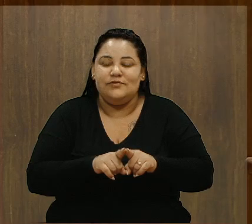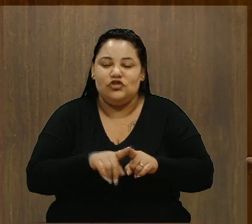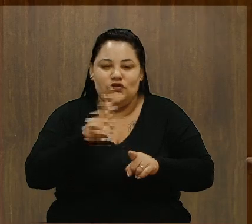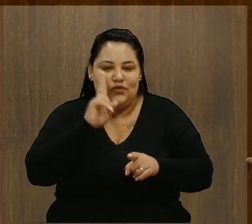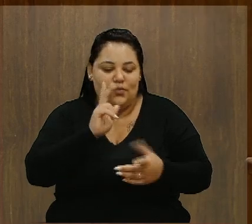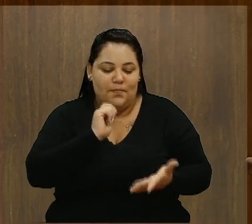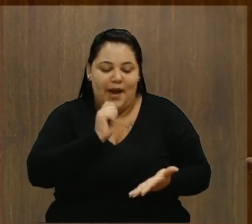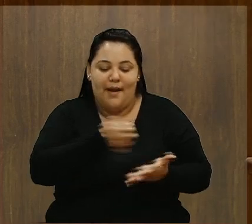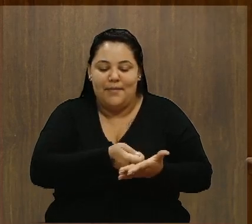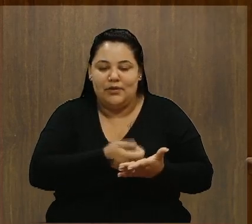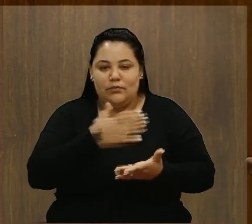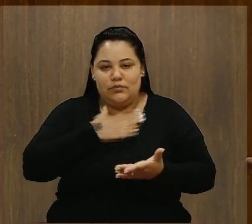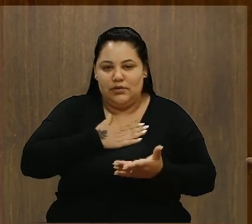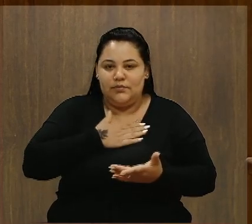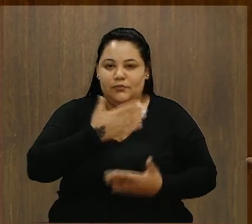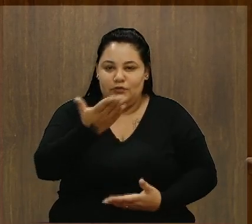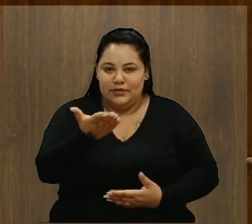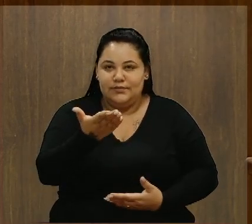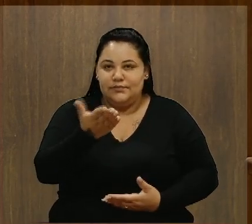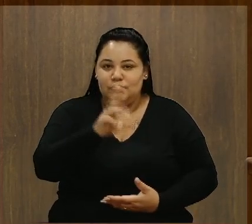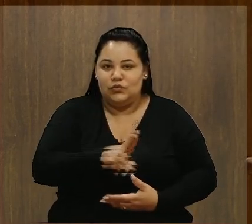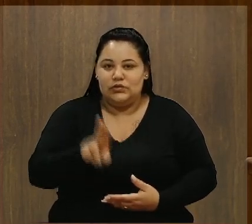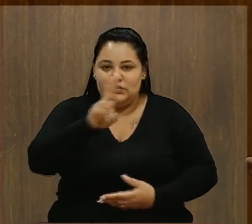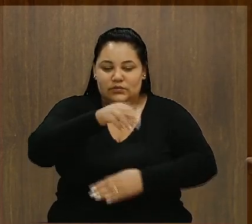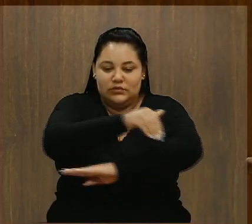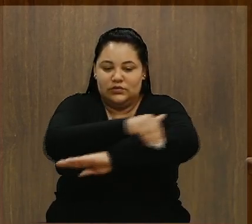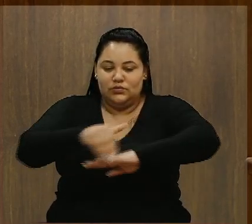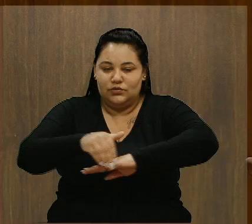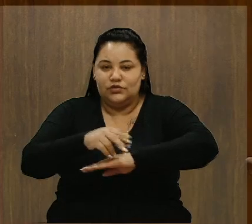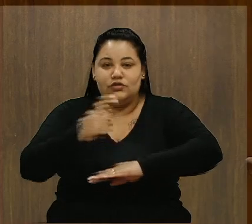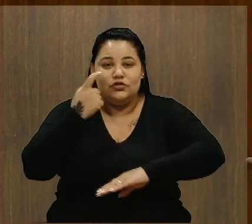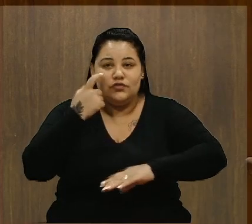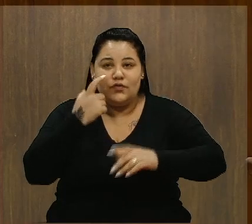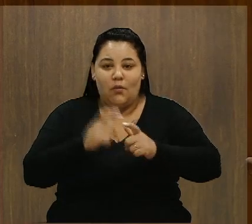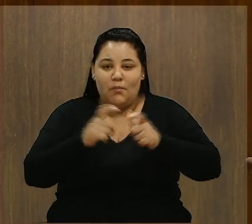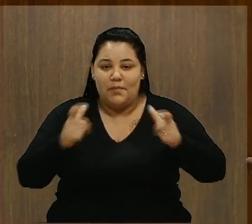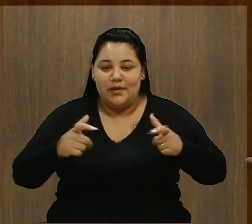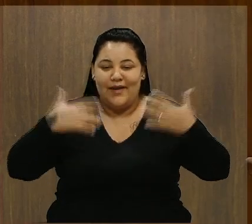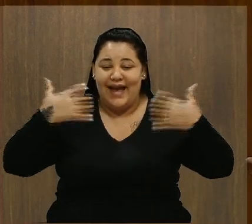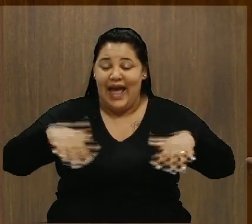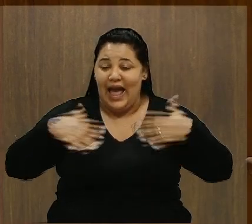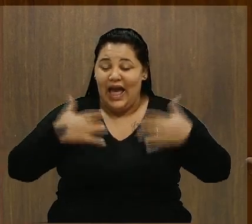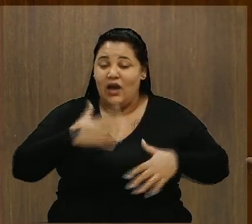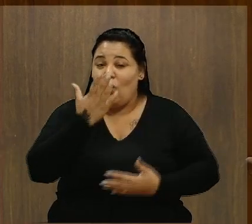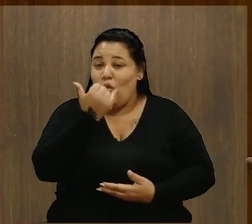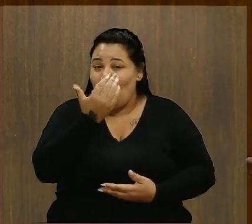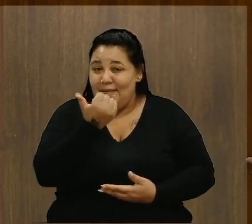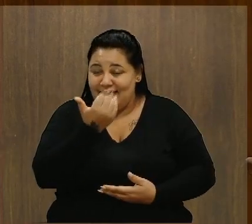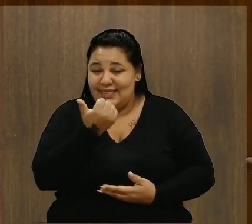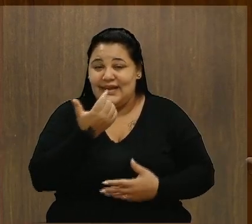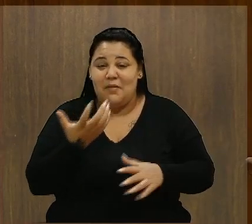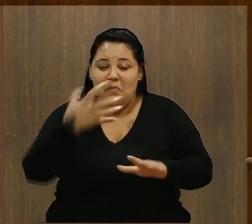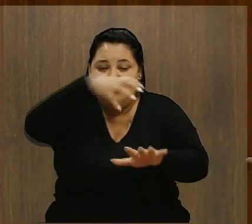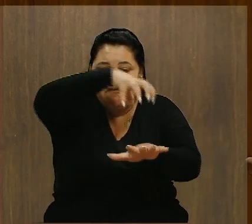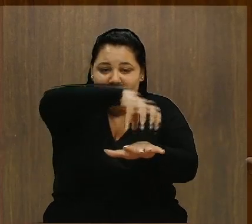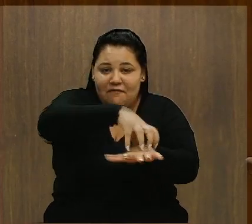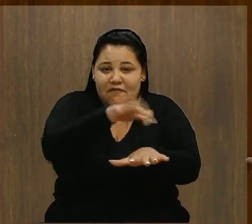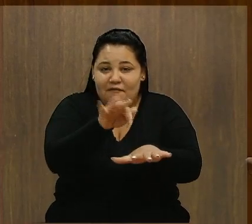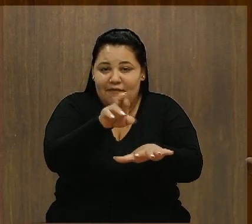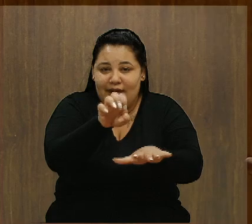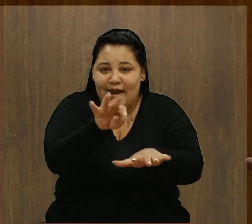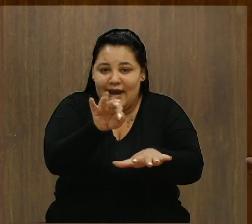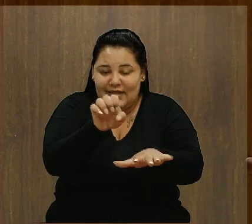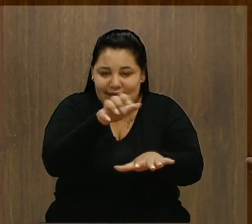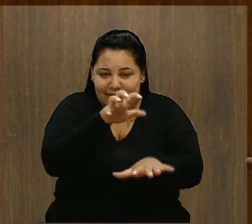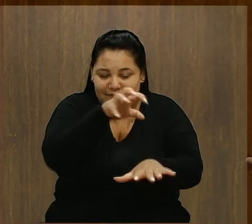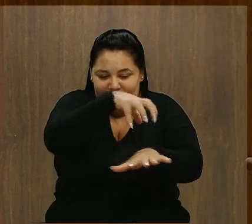por mim, pela senhora, quando utilizamos a rodovia, mas a gente vê aumento do preço da comida, aumento do preço do frete. Todas essas situações impactam na vida das pessoas